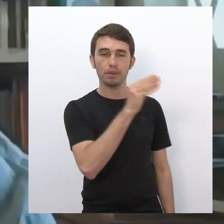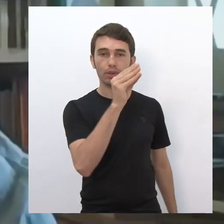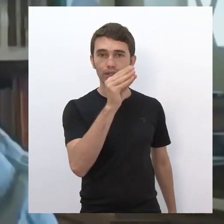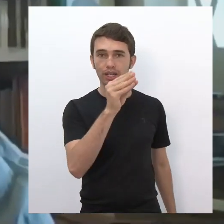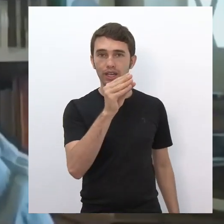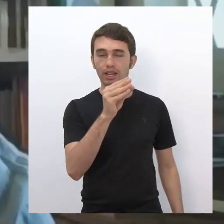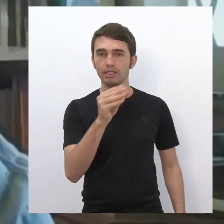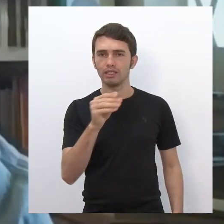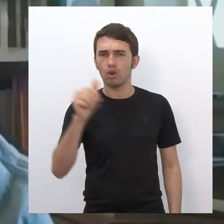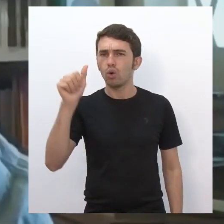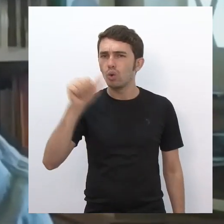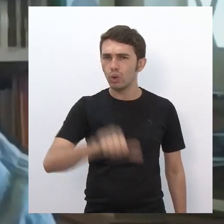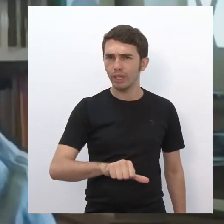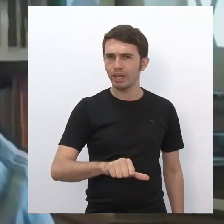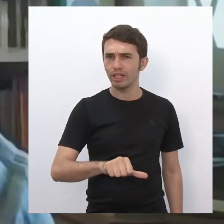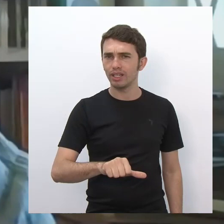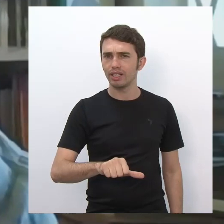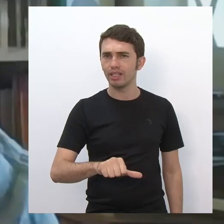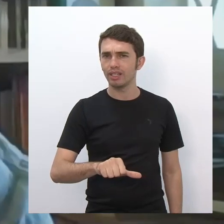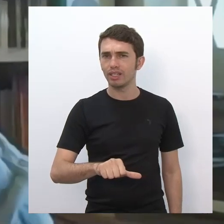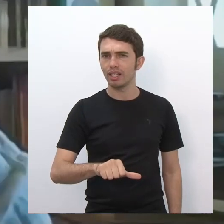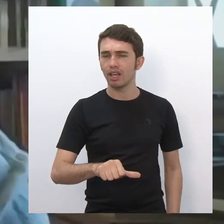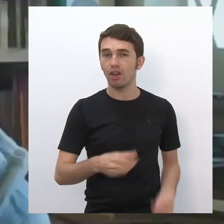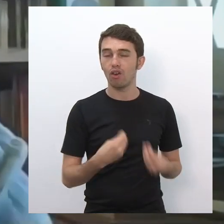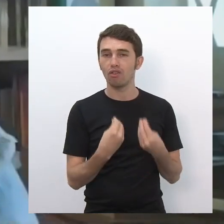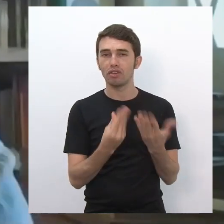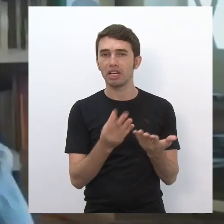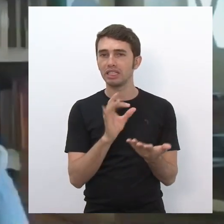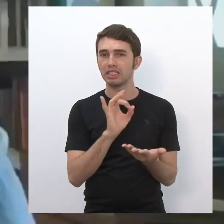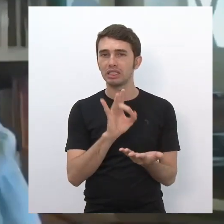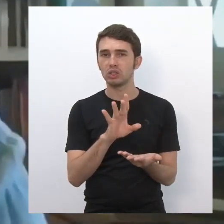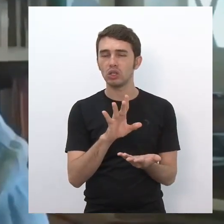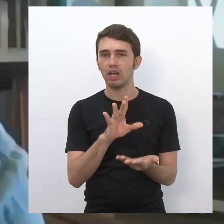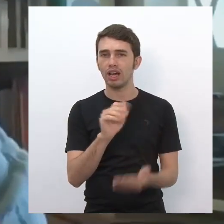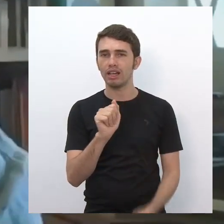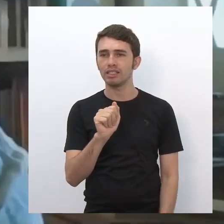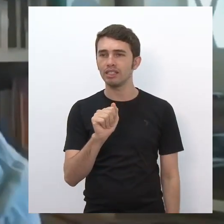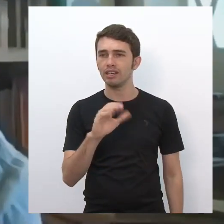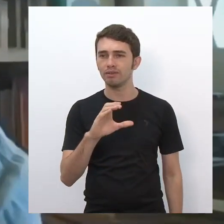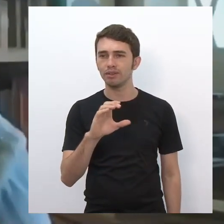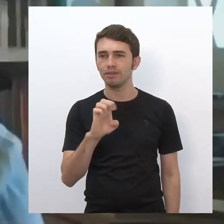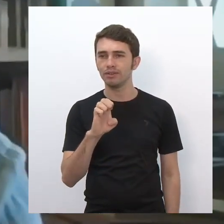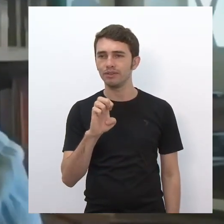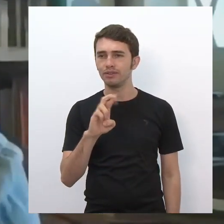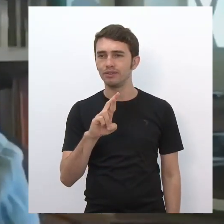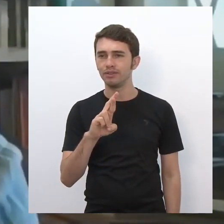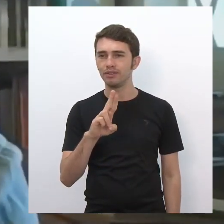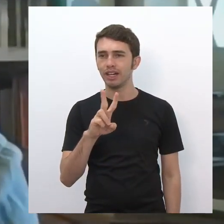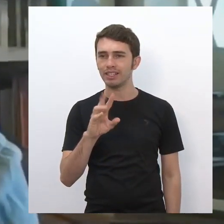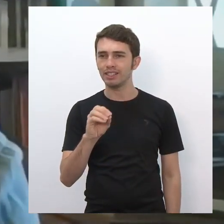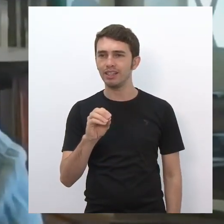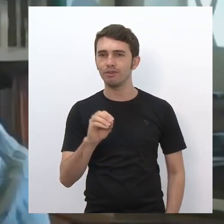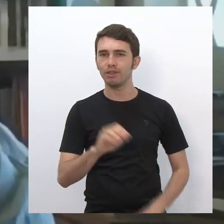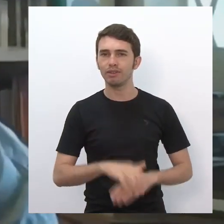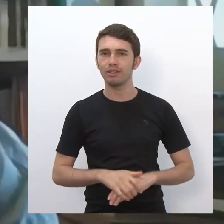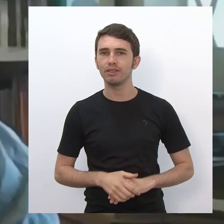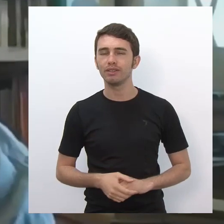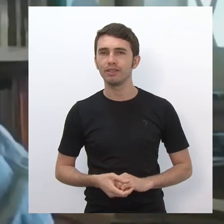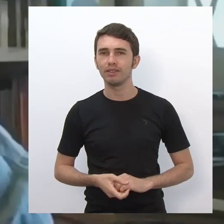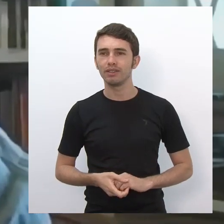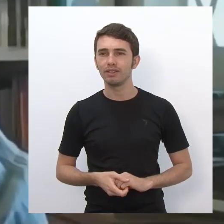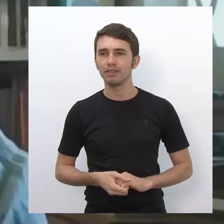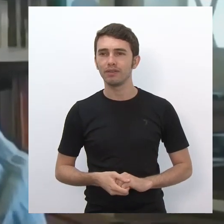bibliotecas ruins oferecem apenas acervo. Ele está falando de bibliotecas públicas.